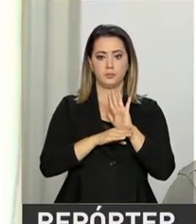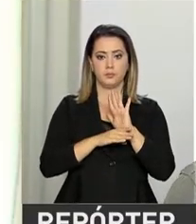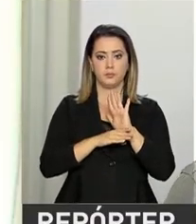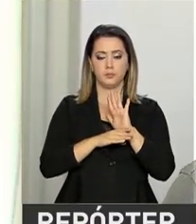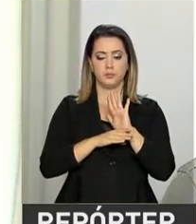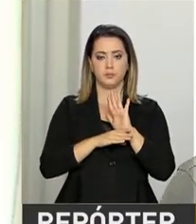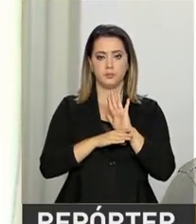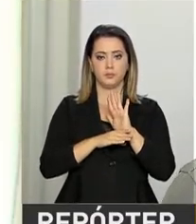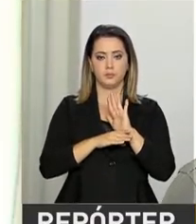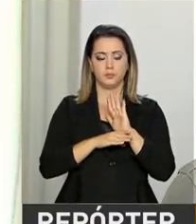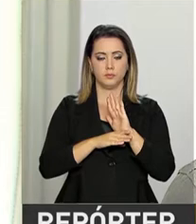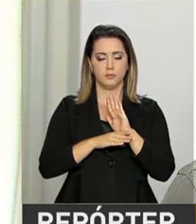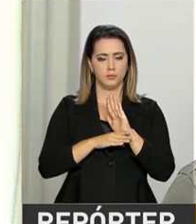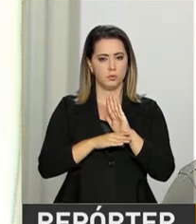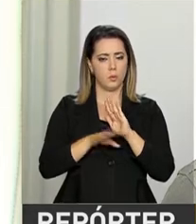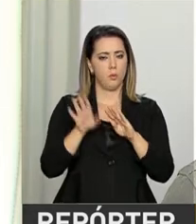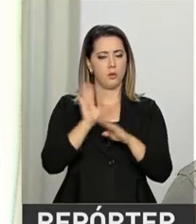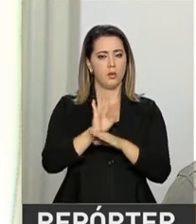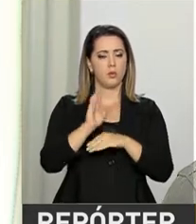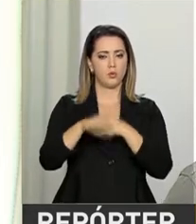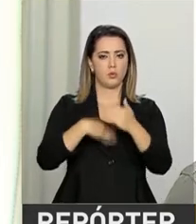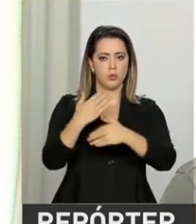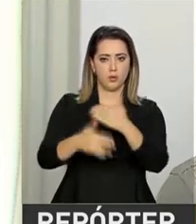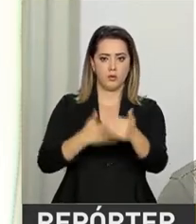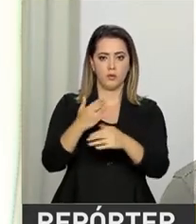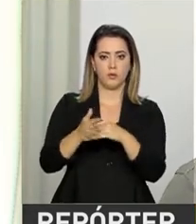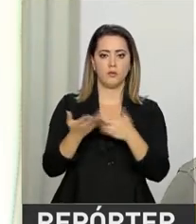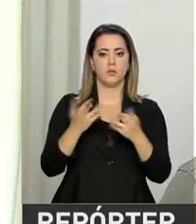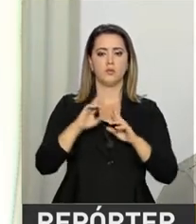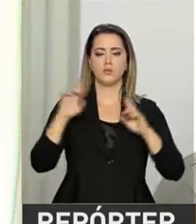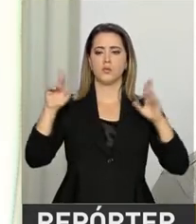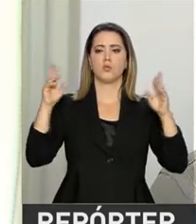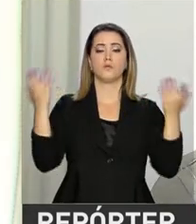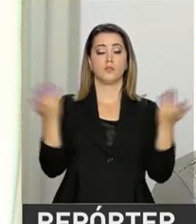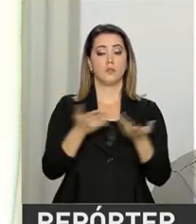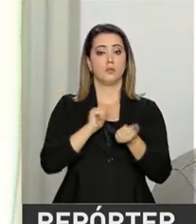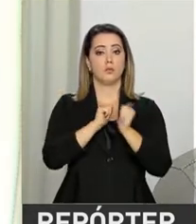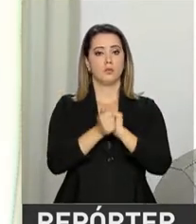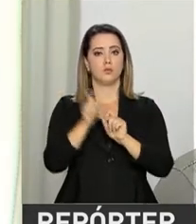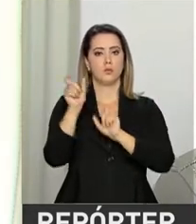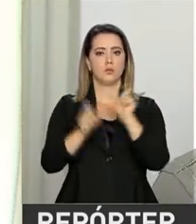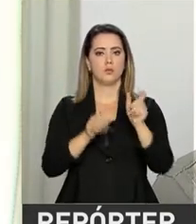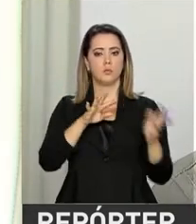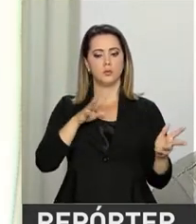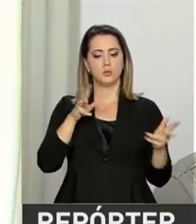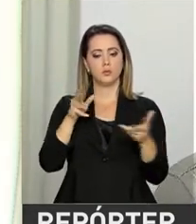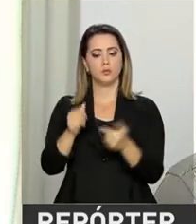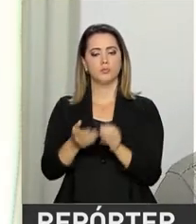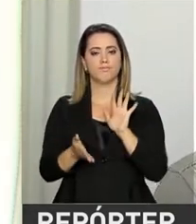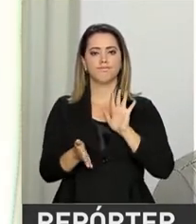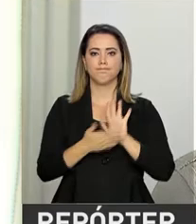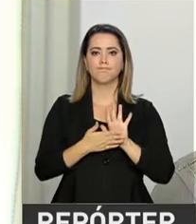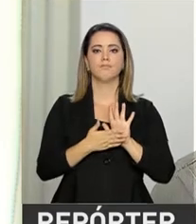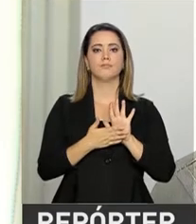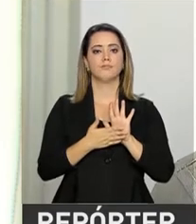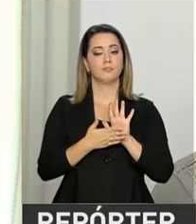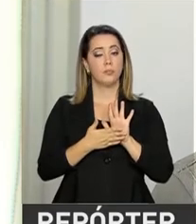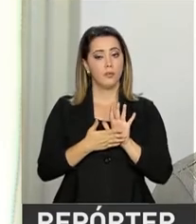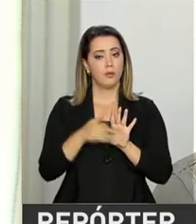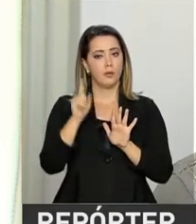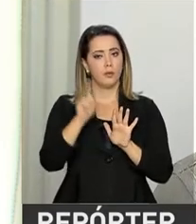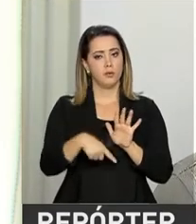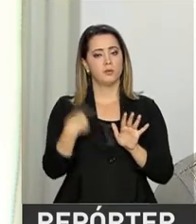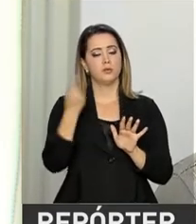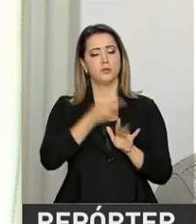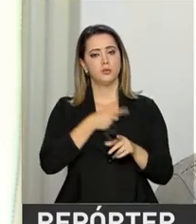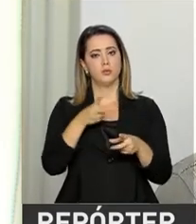acompanhando, eu acho, a evolução e o dinamismo que o esporte brasileiro e o esporte mundial apresenta. A gente